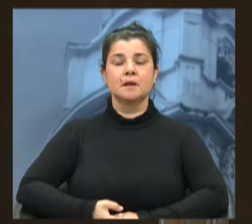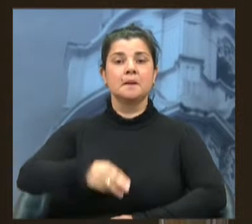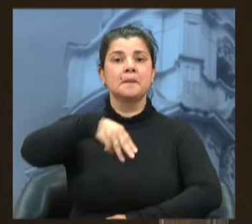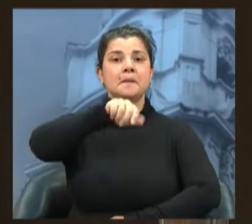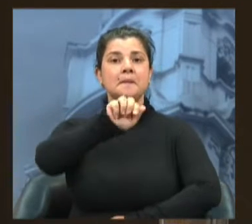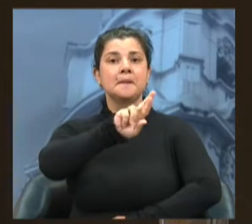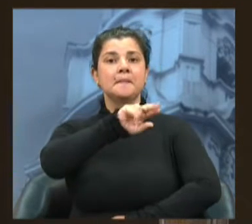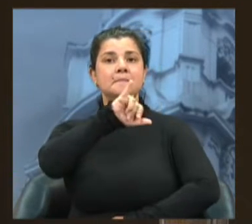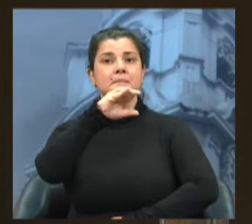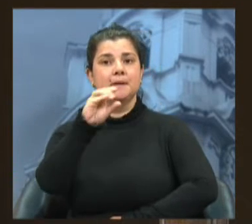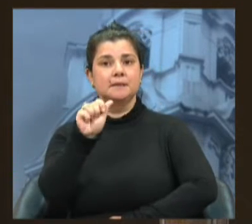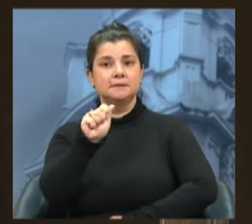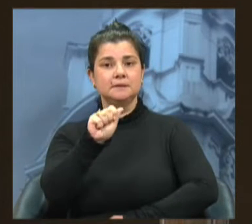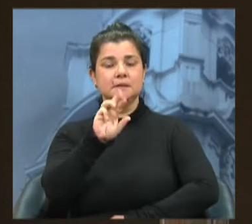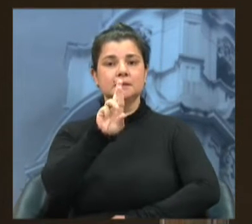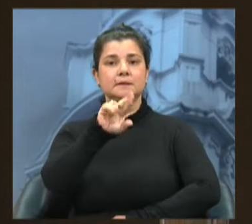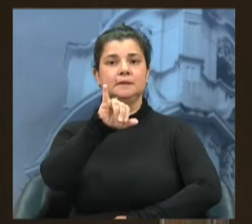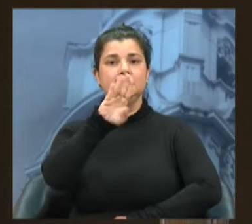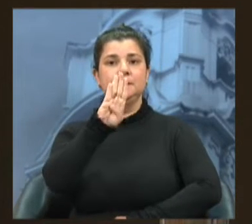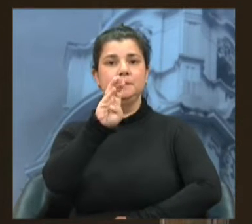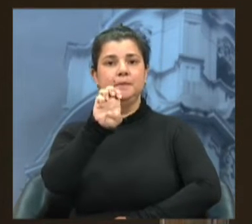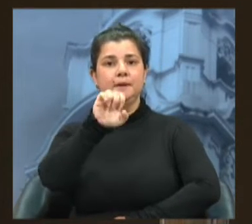Márcia Ribeiro Miranda.